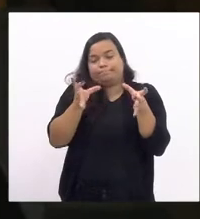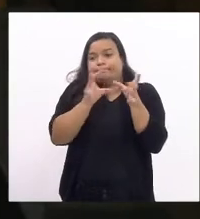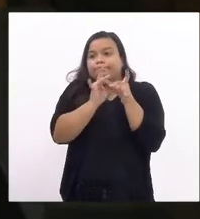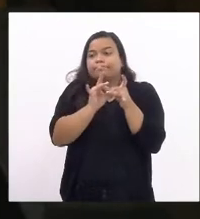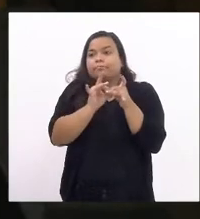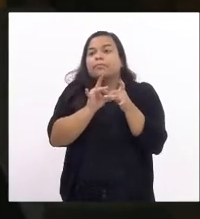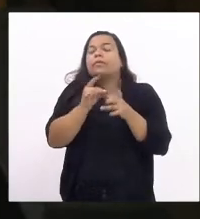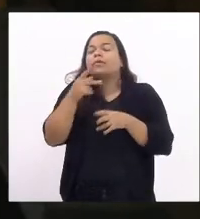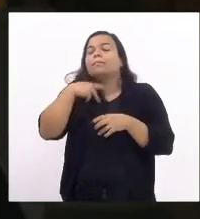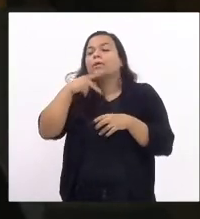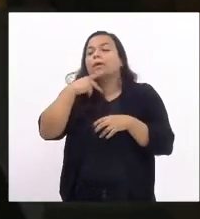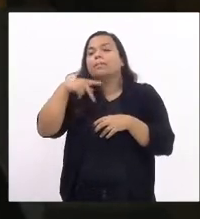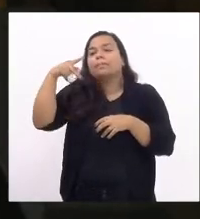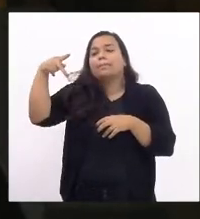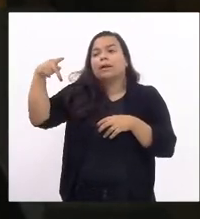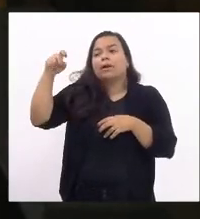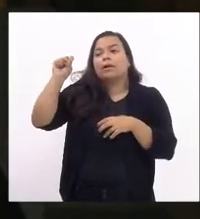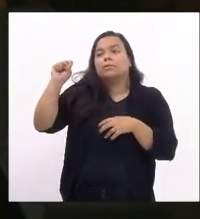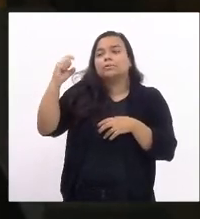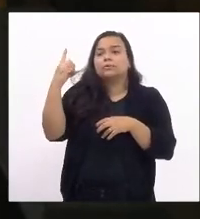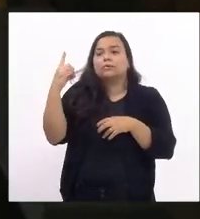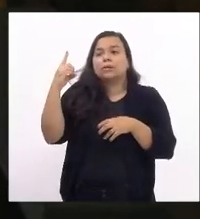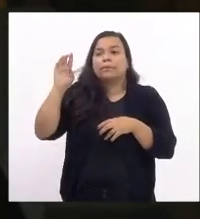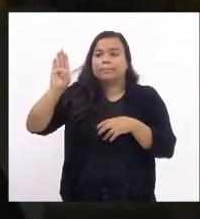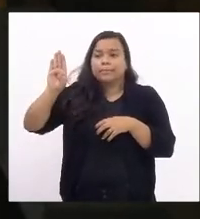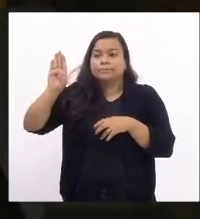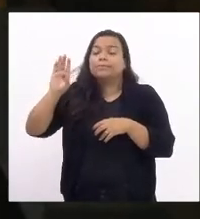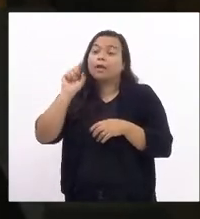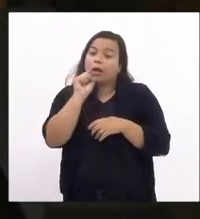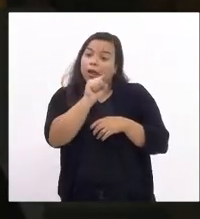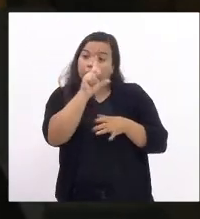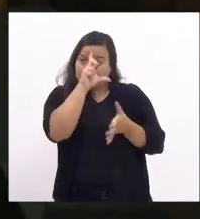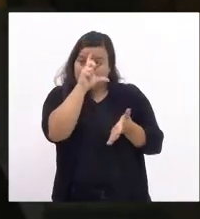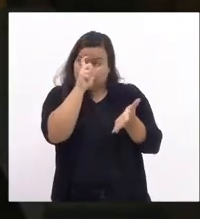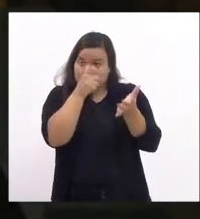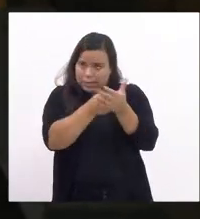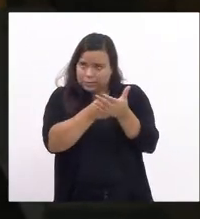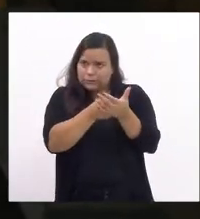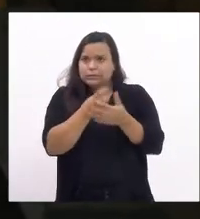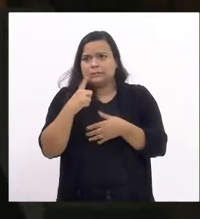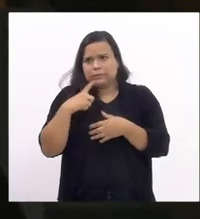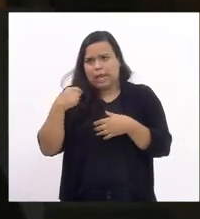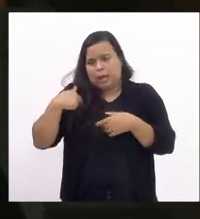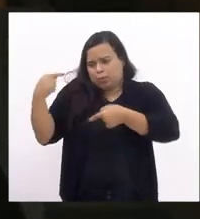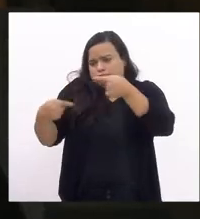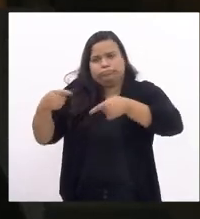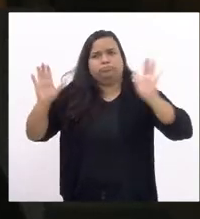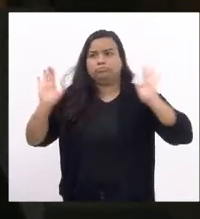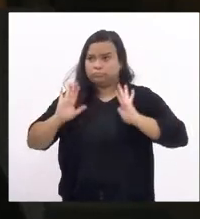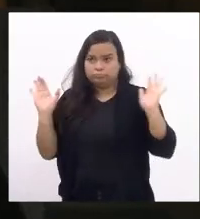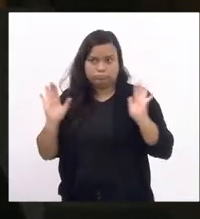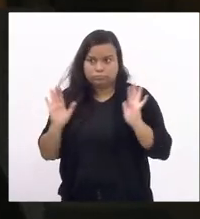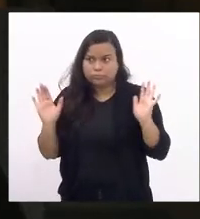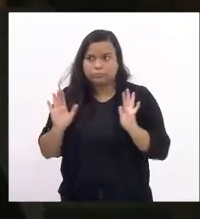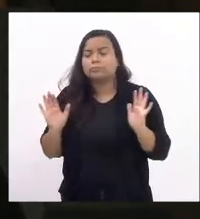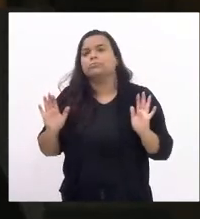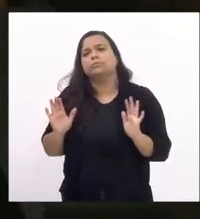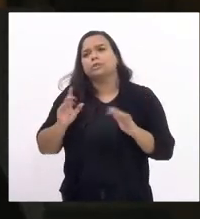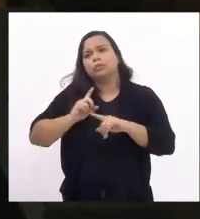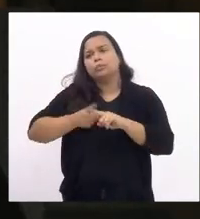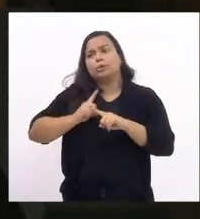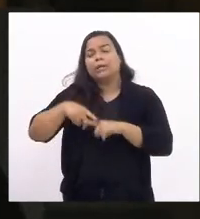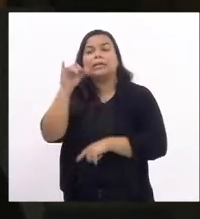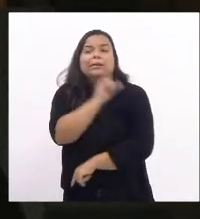Evidente que esta decisão, e não vou nem discutir a decisão, porque o Rio